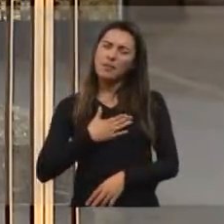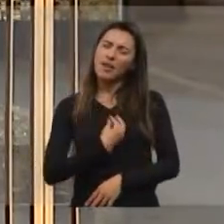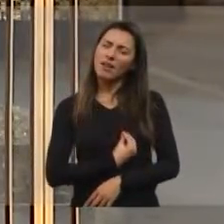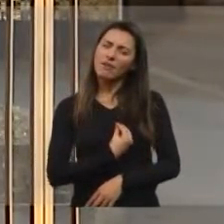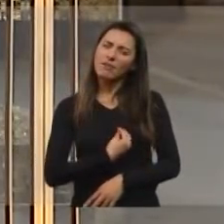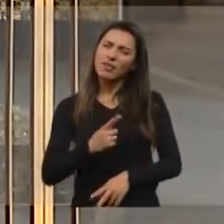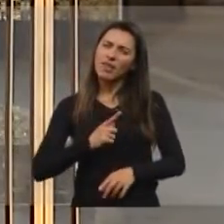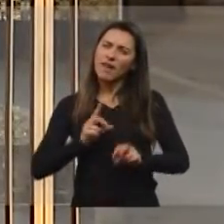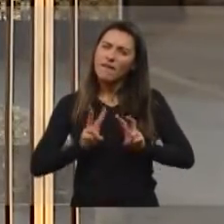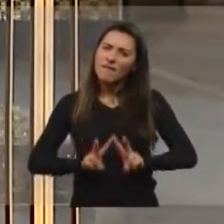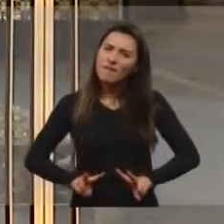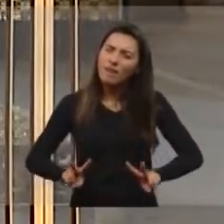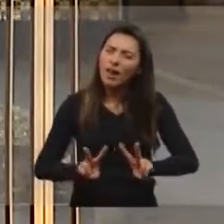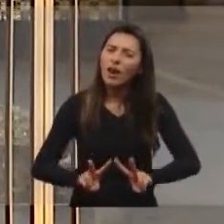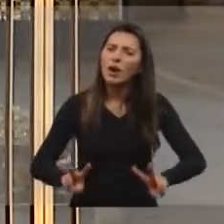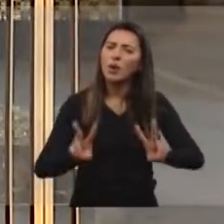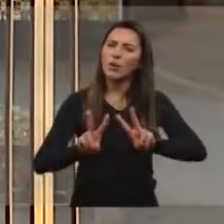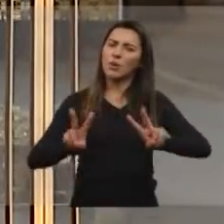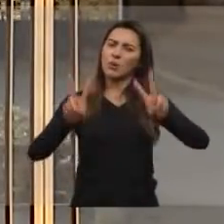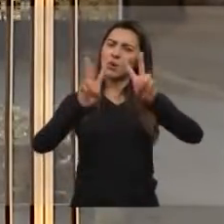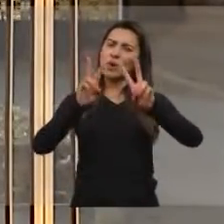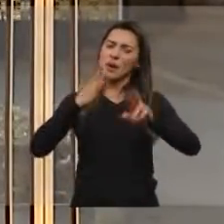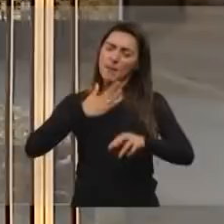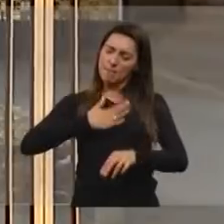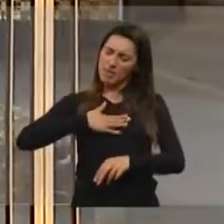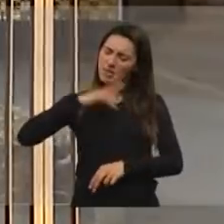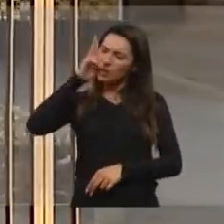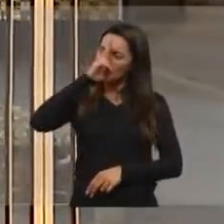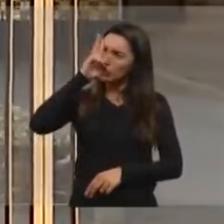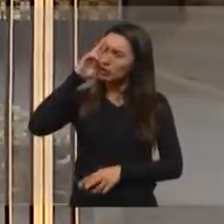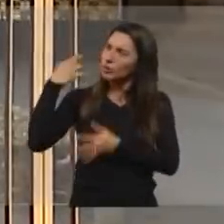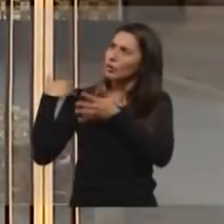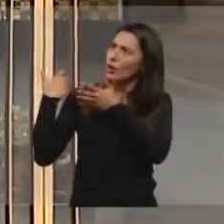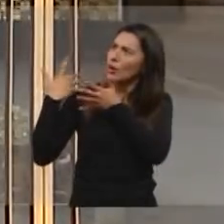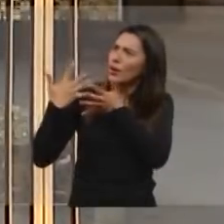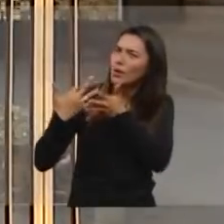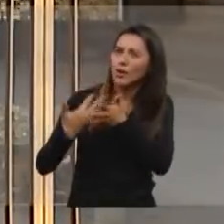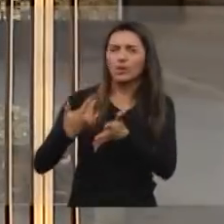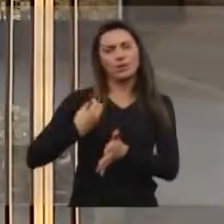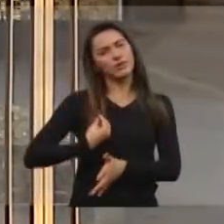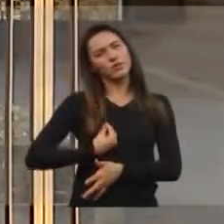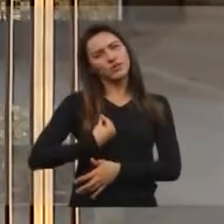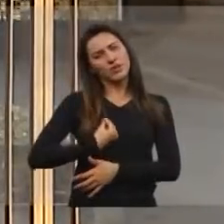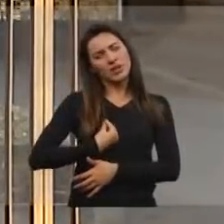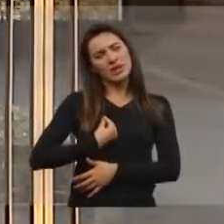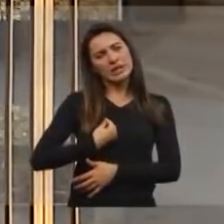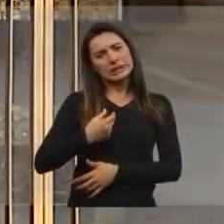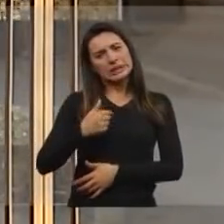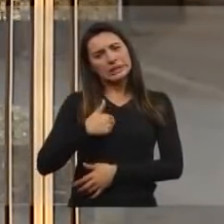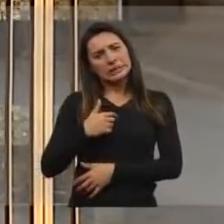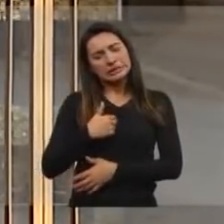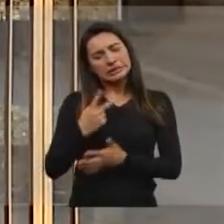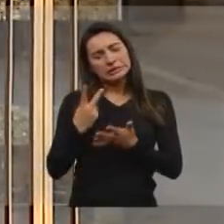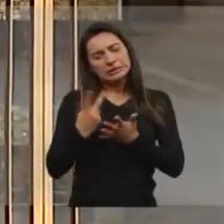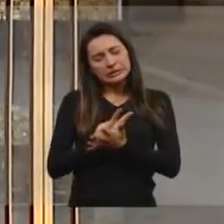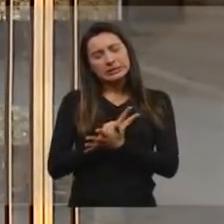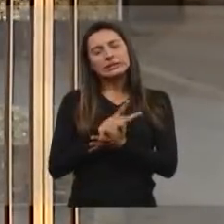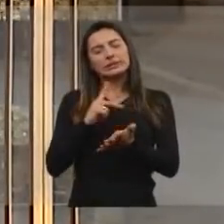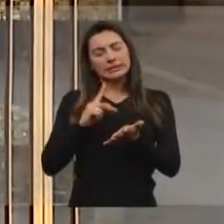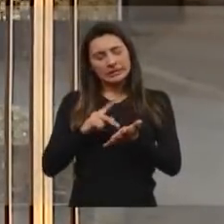a descer na nossa história de ser na nossas fragilidades